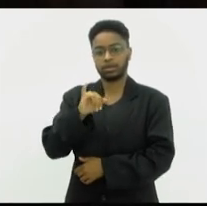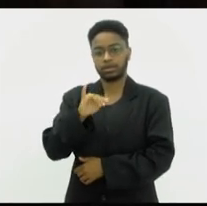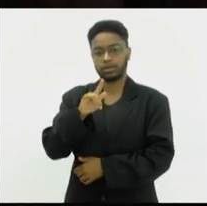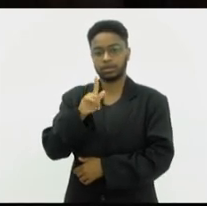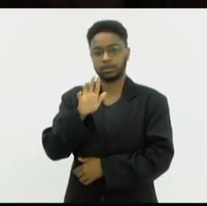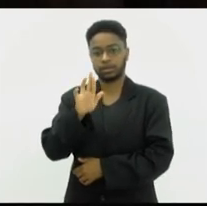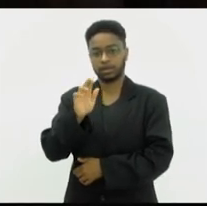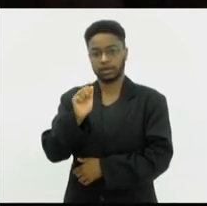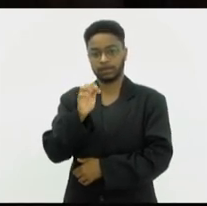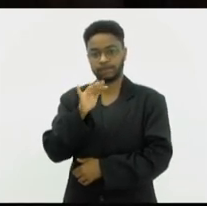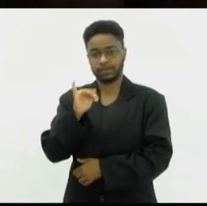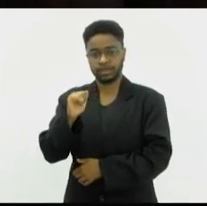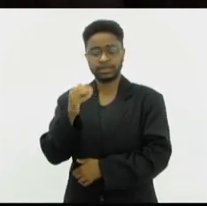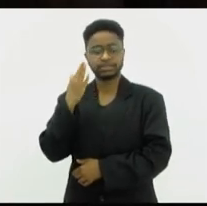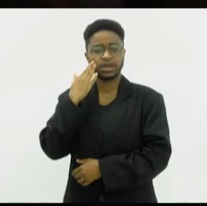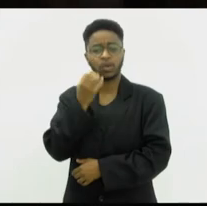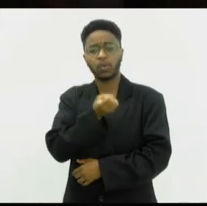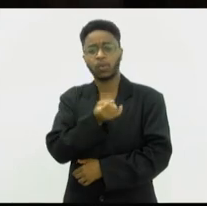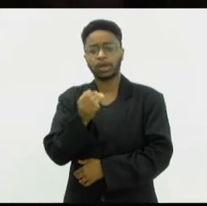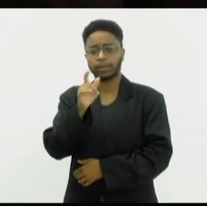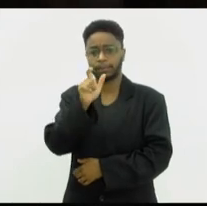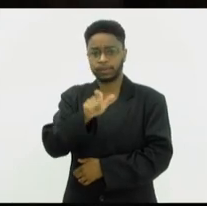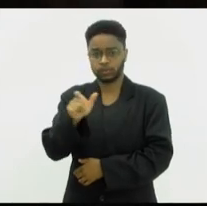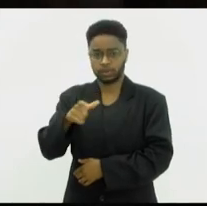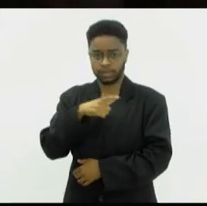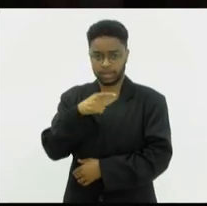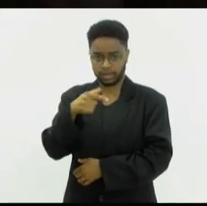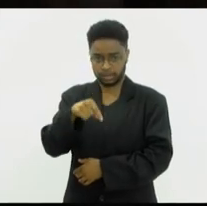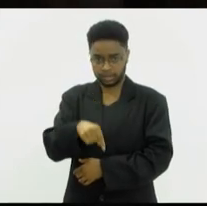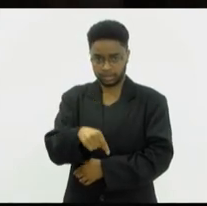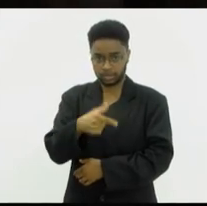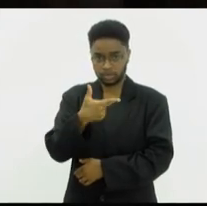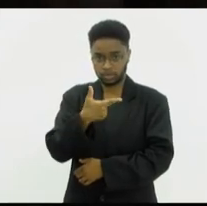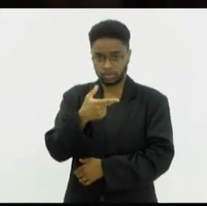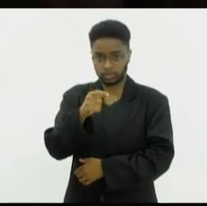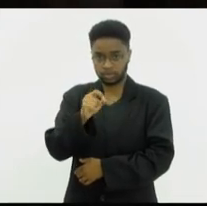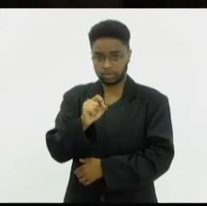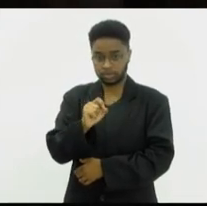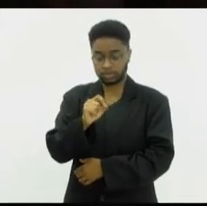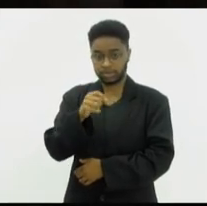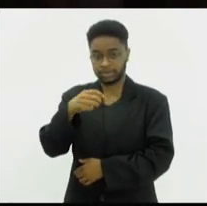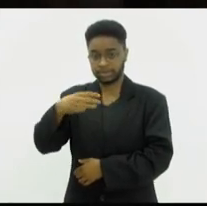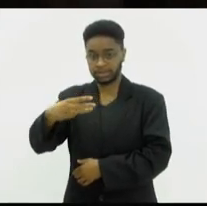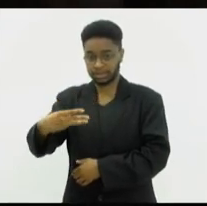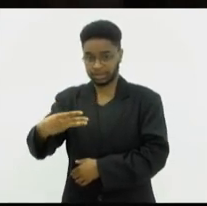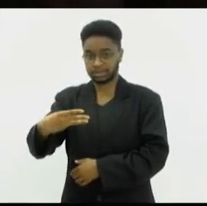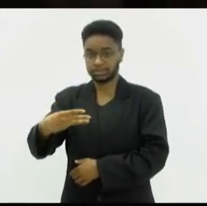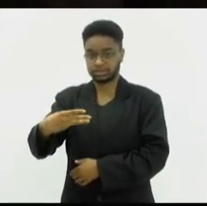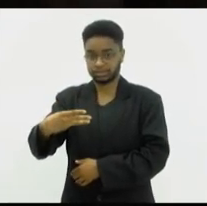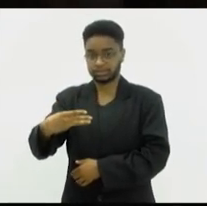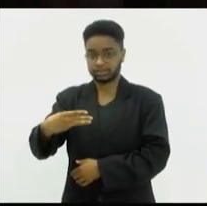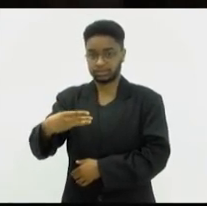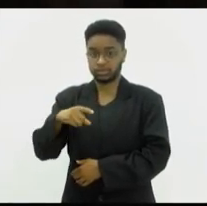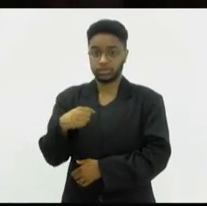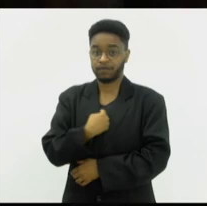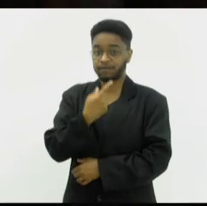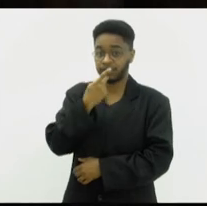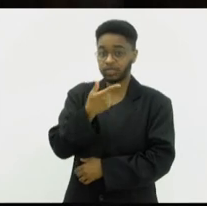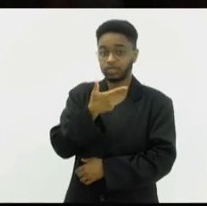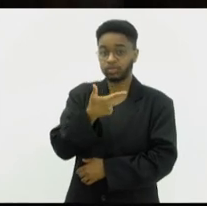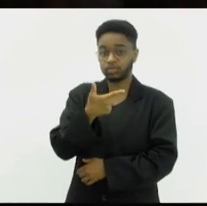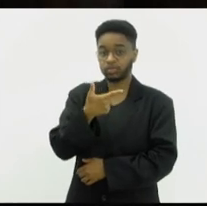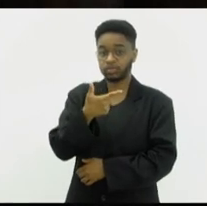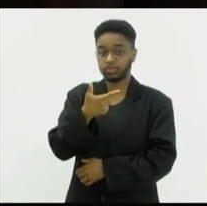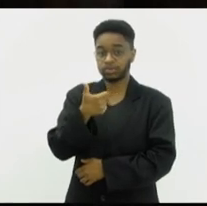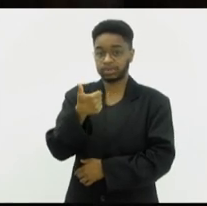nós temos no Brasil? 203. E estavam falando de 215, só tem